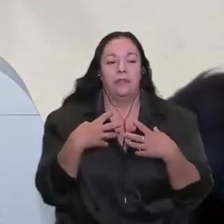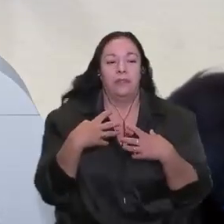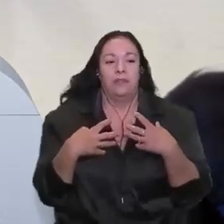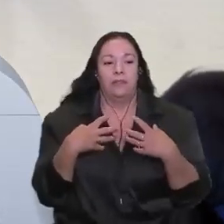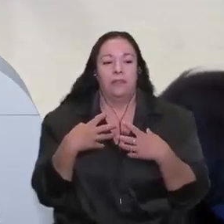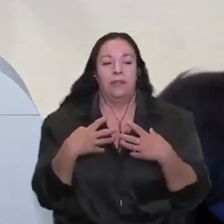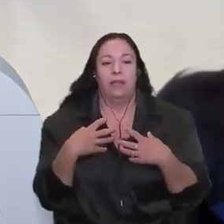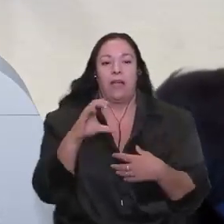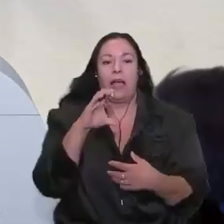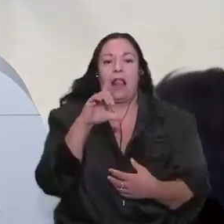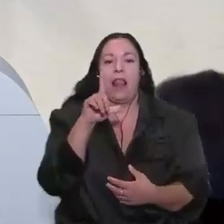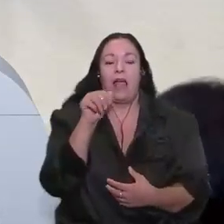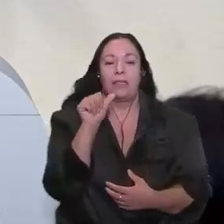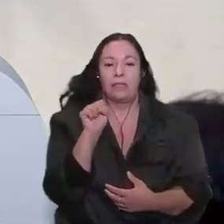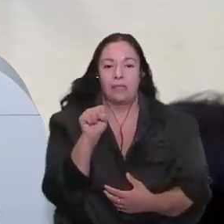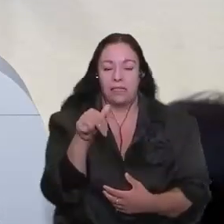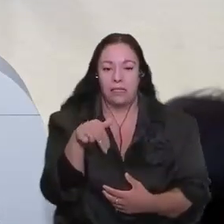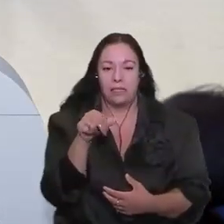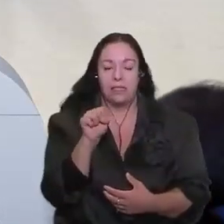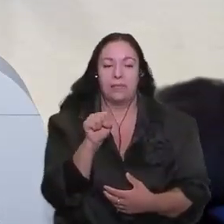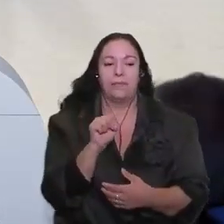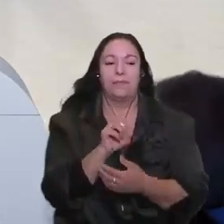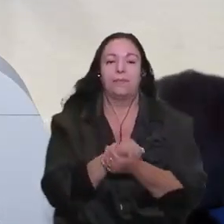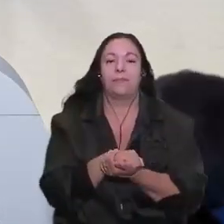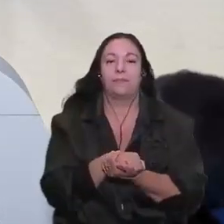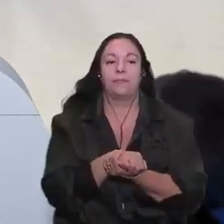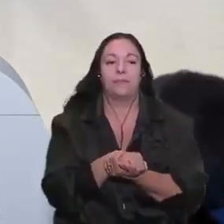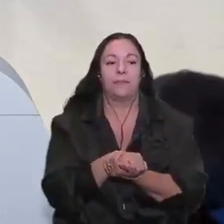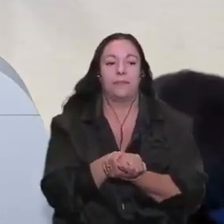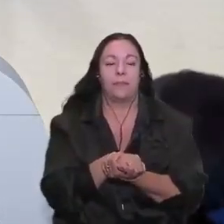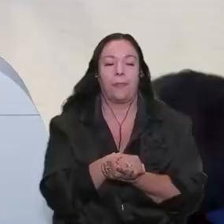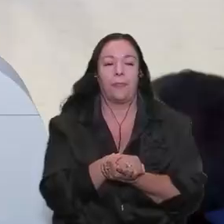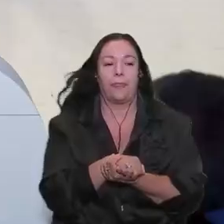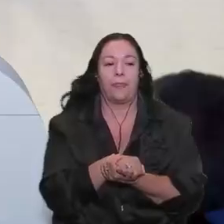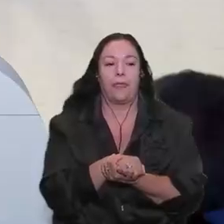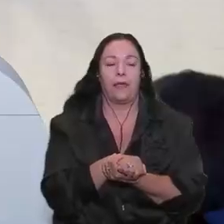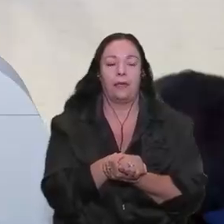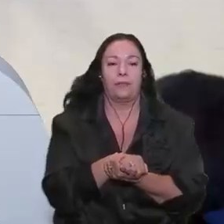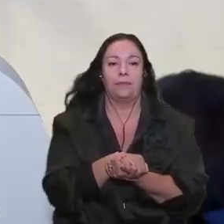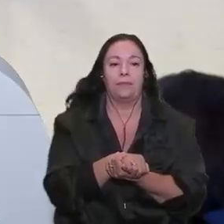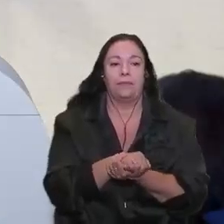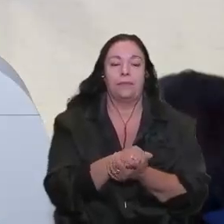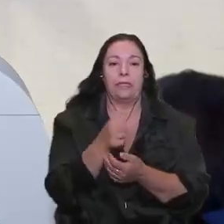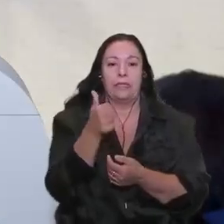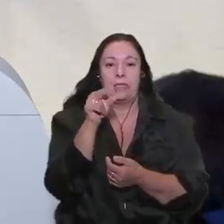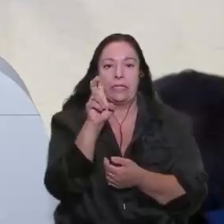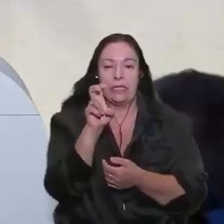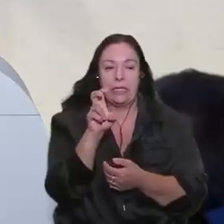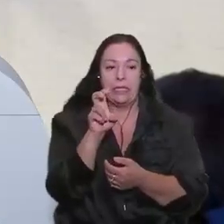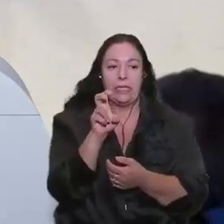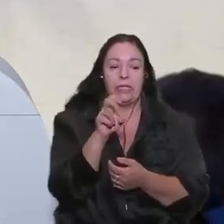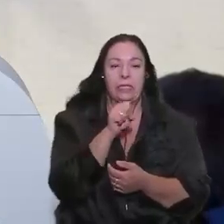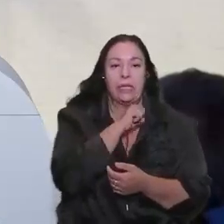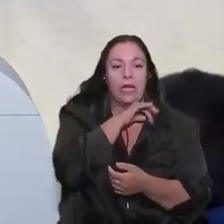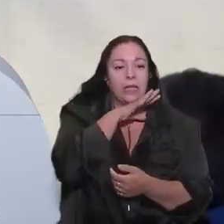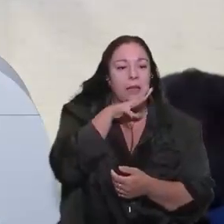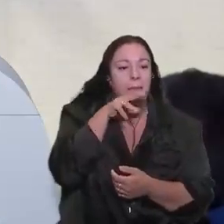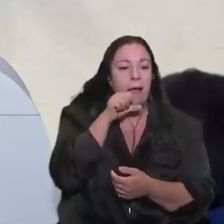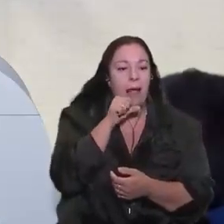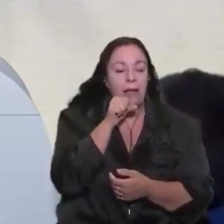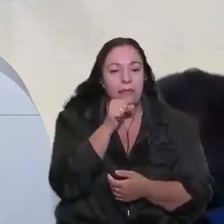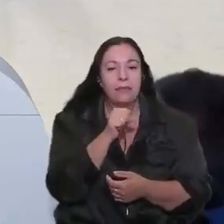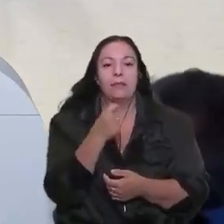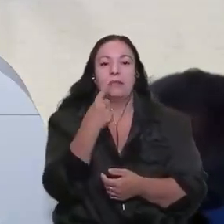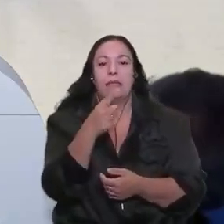funcionam em clãs, elas vivem em clãs, e existem clãs que têm desde 15 orcas a clãs que têm